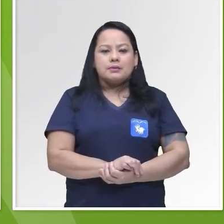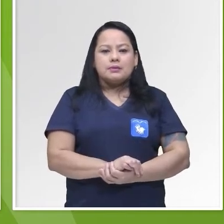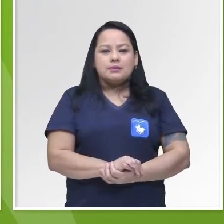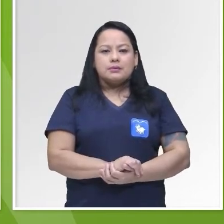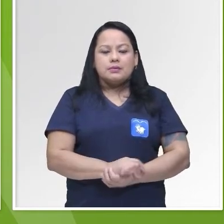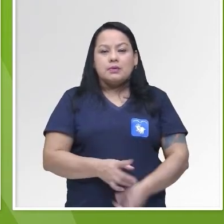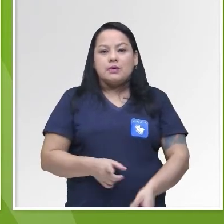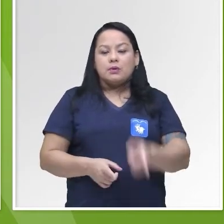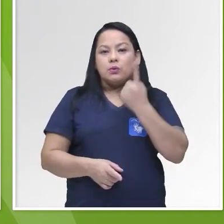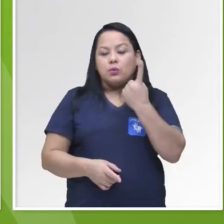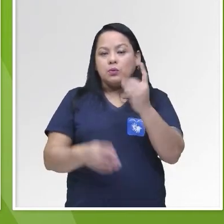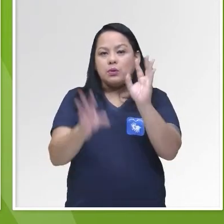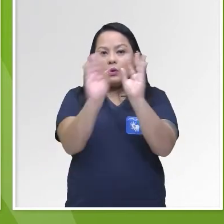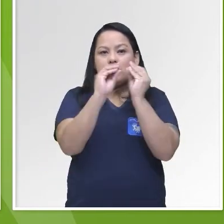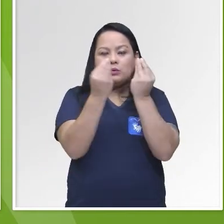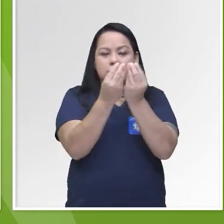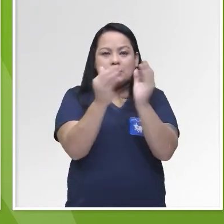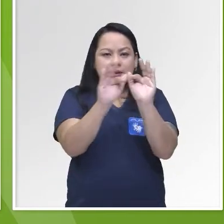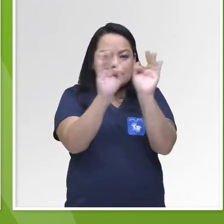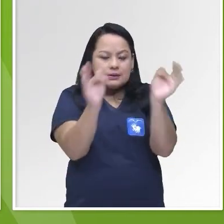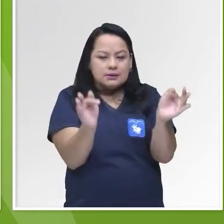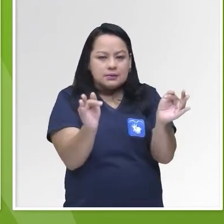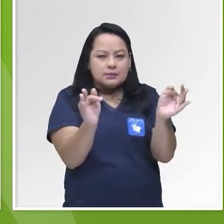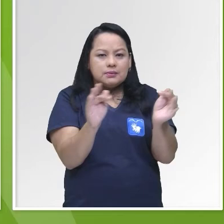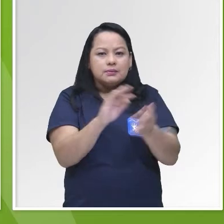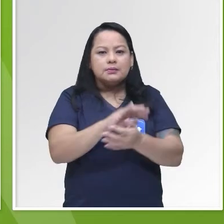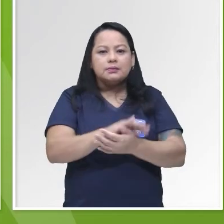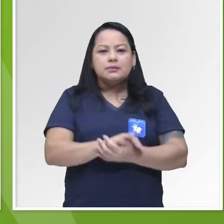uma substância simples